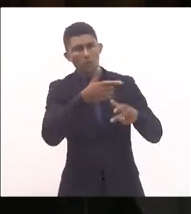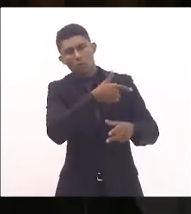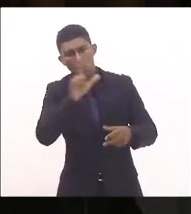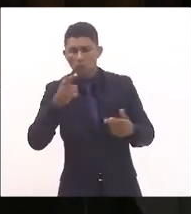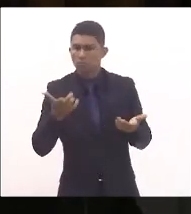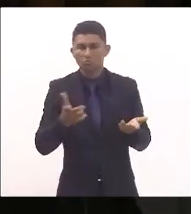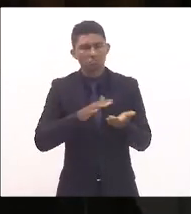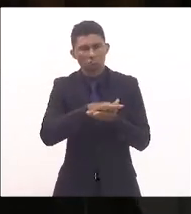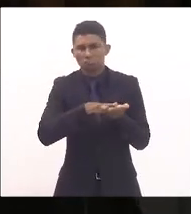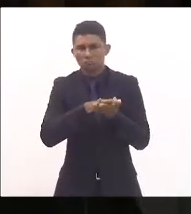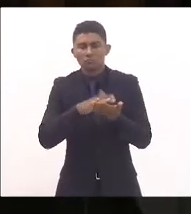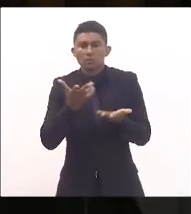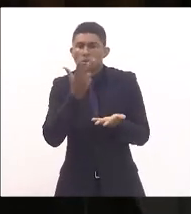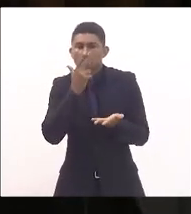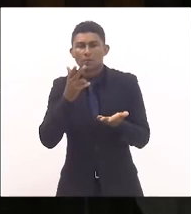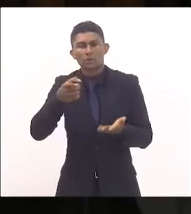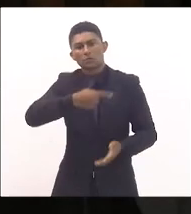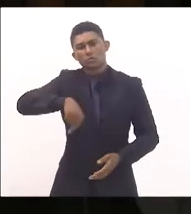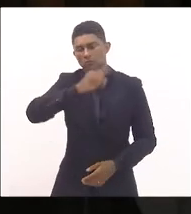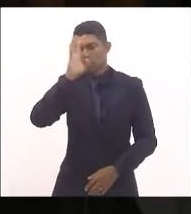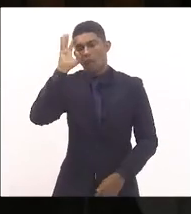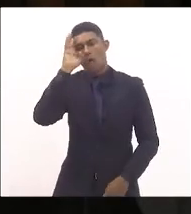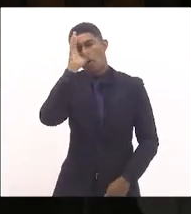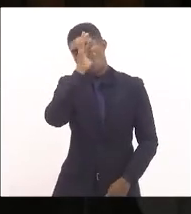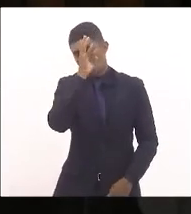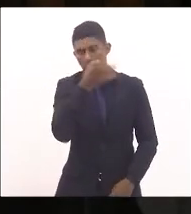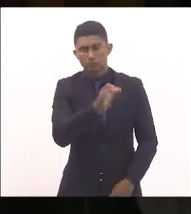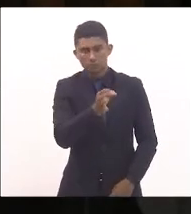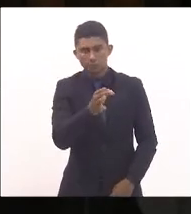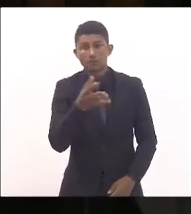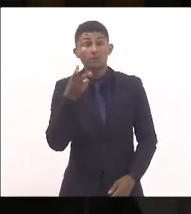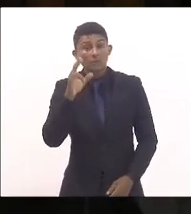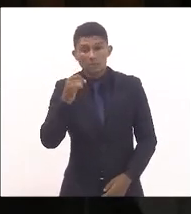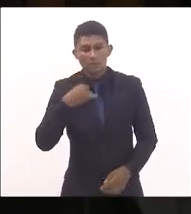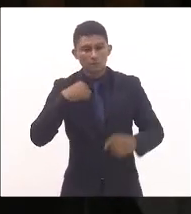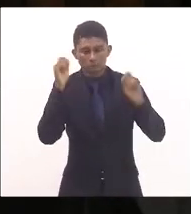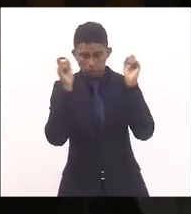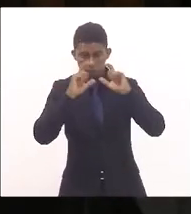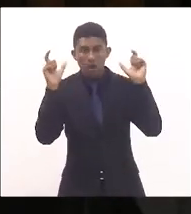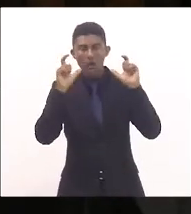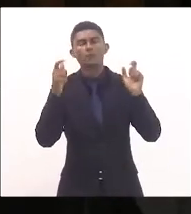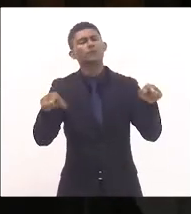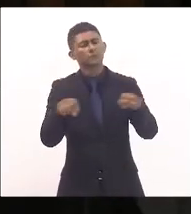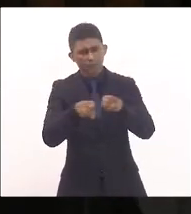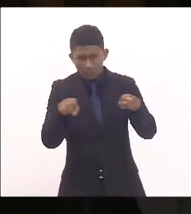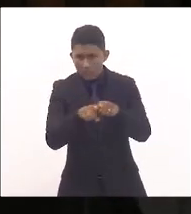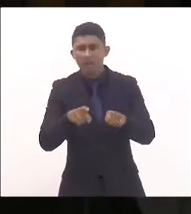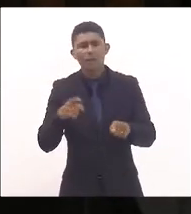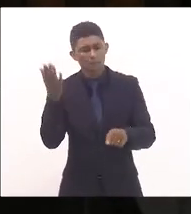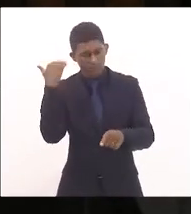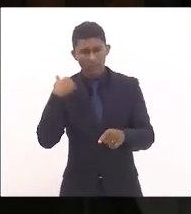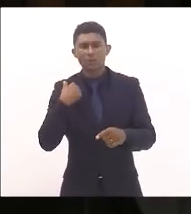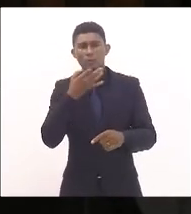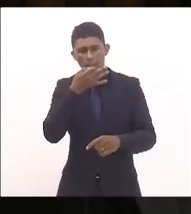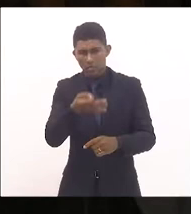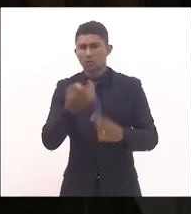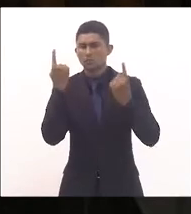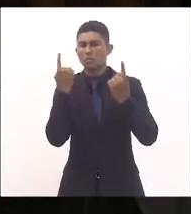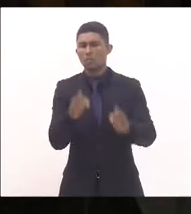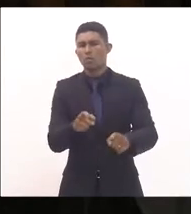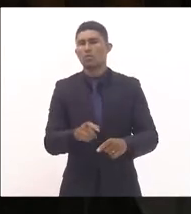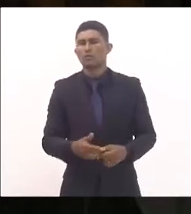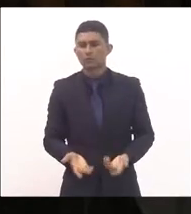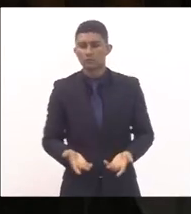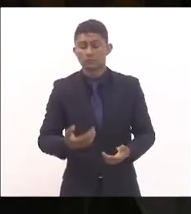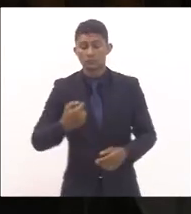passando desapercebido. Se tivesse me atentado, também teria me colocado contra. Eu